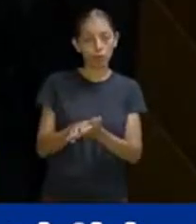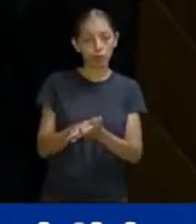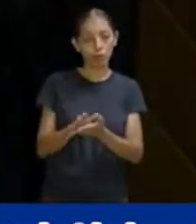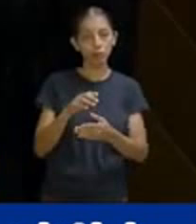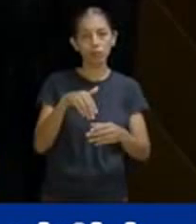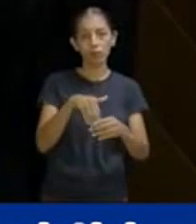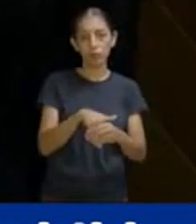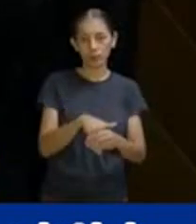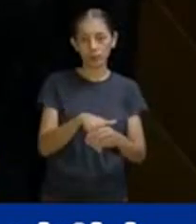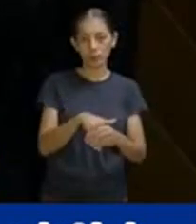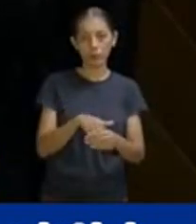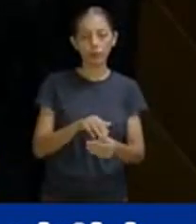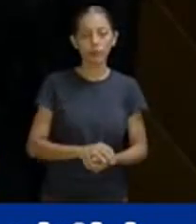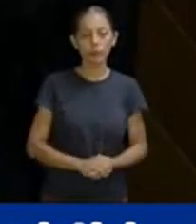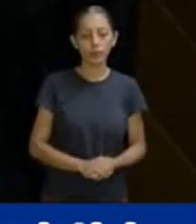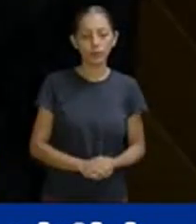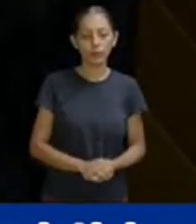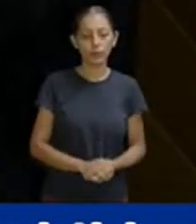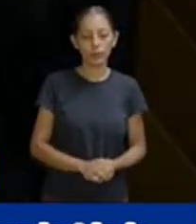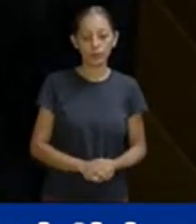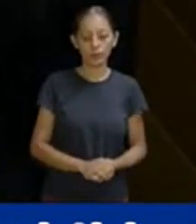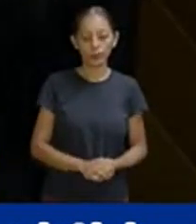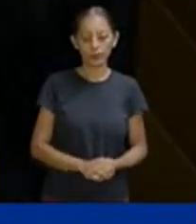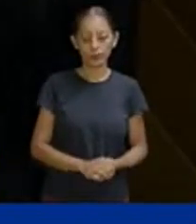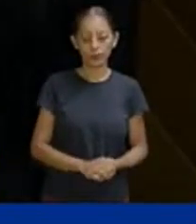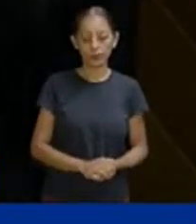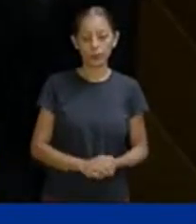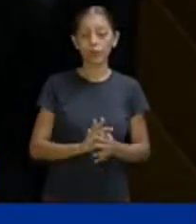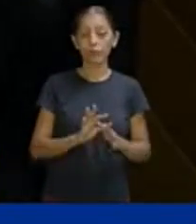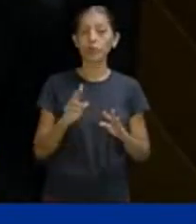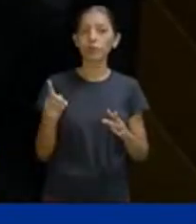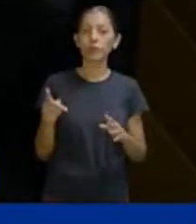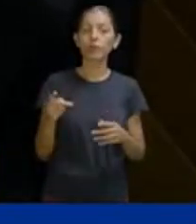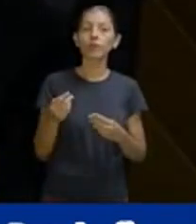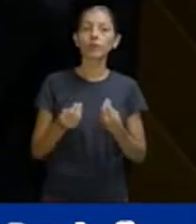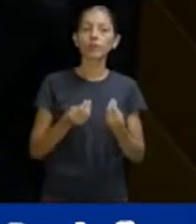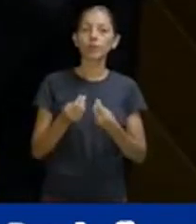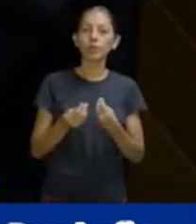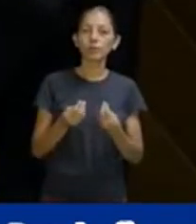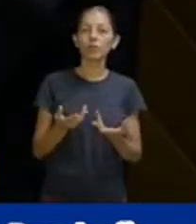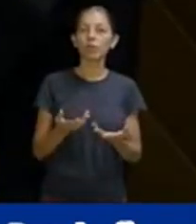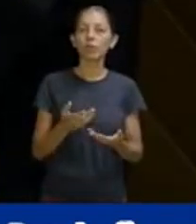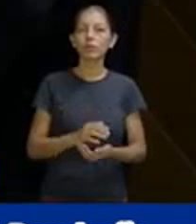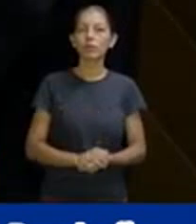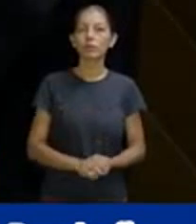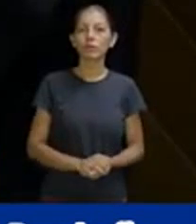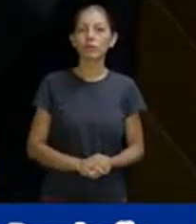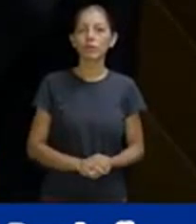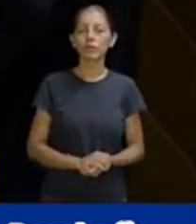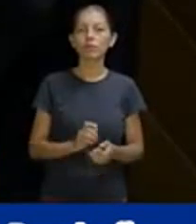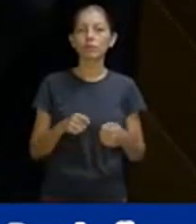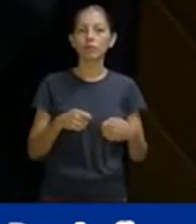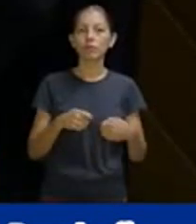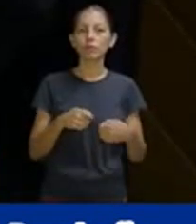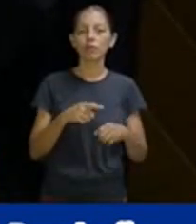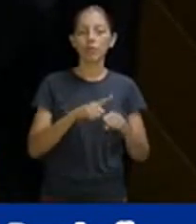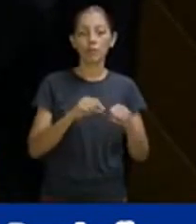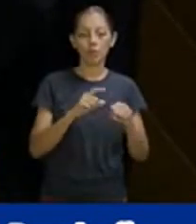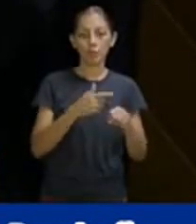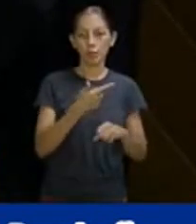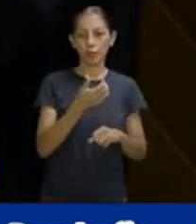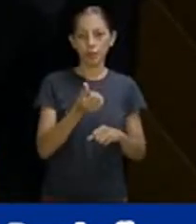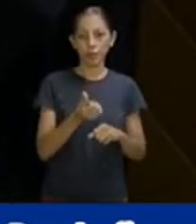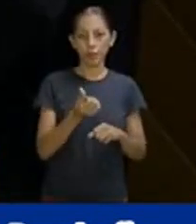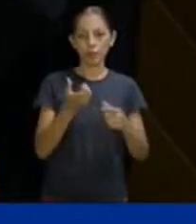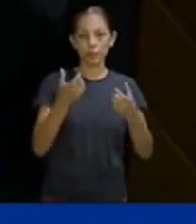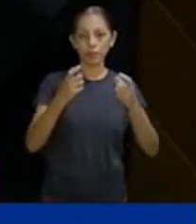da ciência do candidato sobre a irregularidade. O recorrente cita o disposto no artigo 26, parágrafo